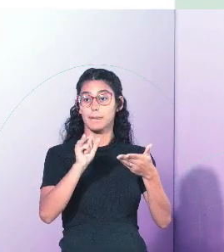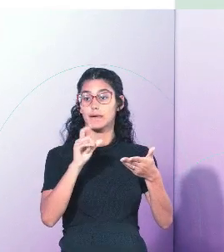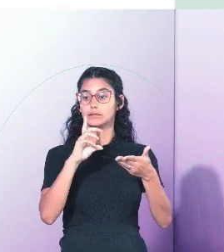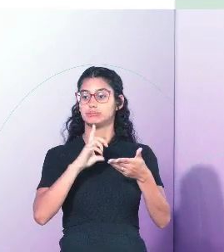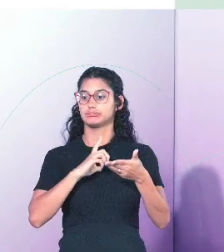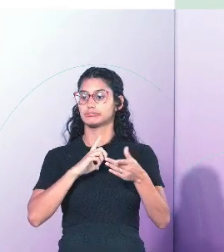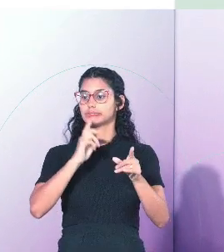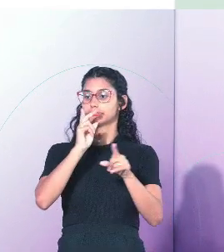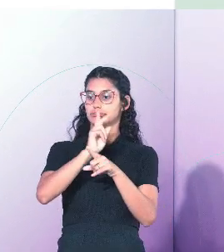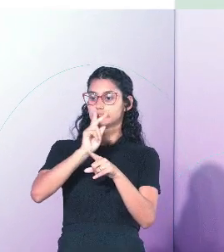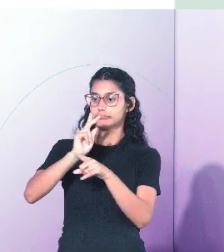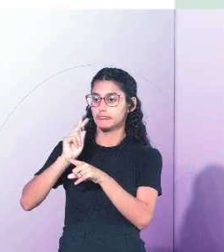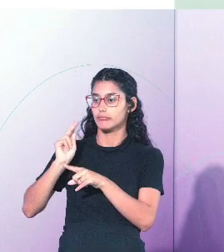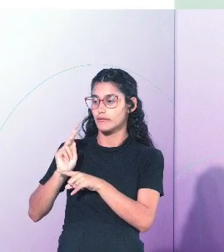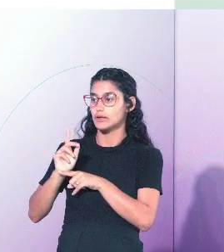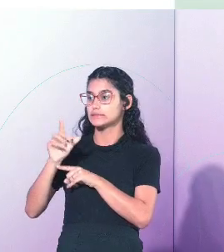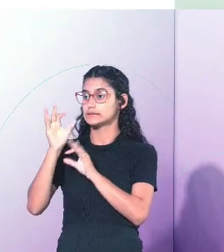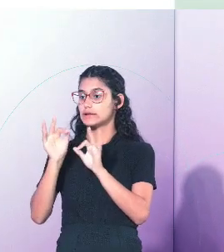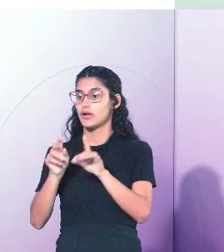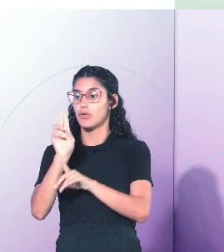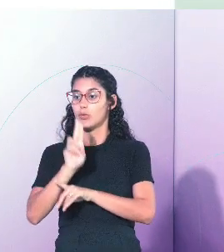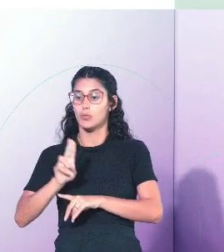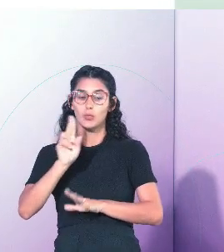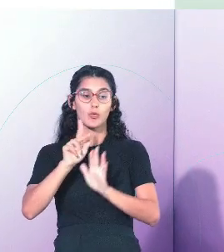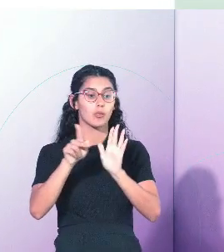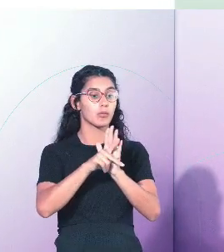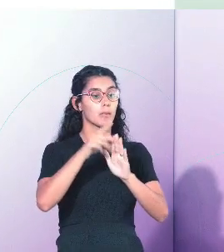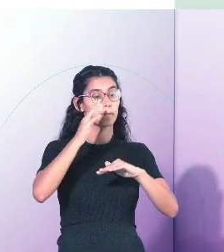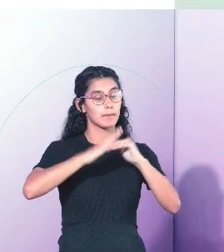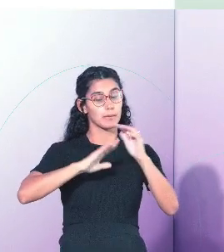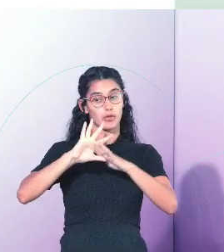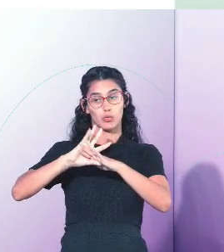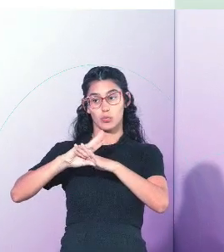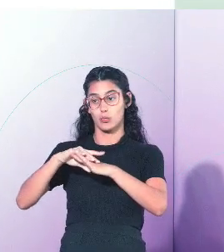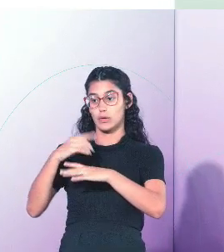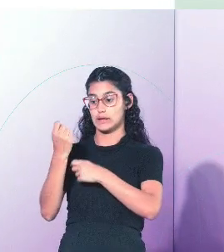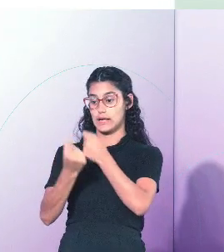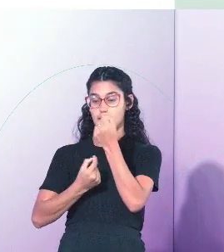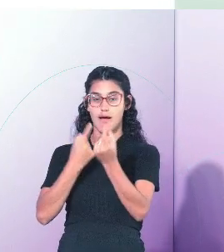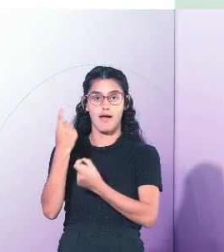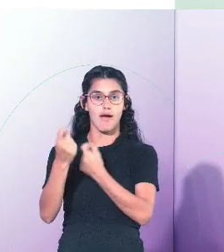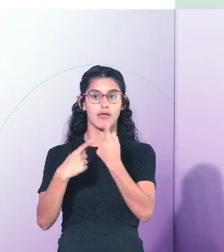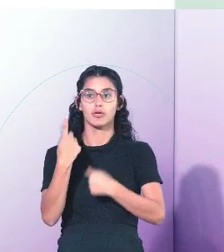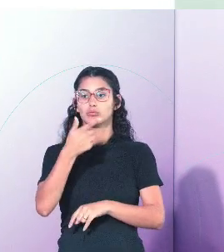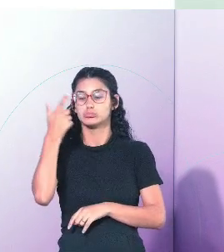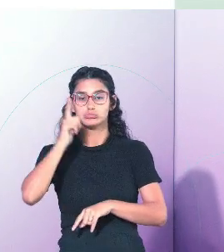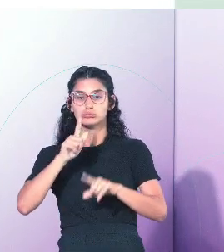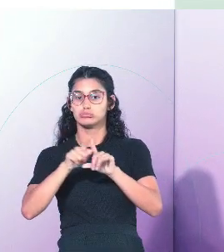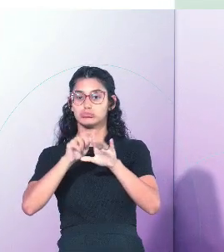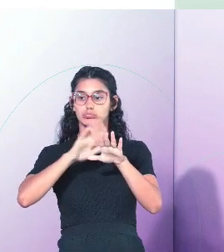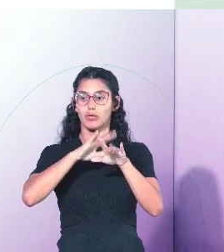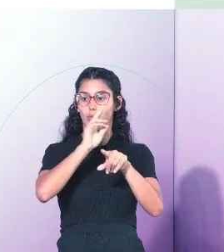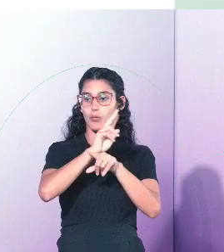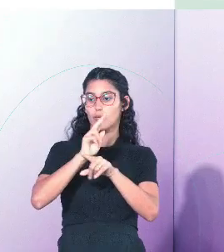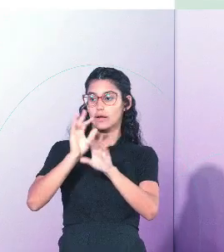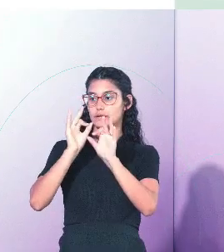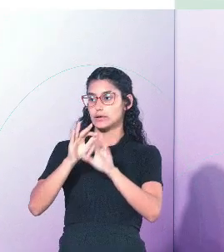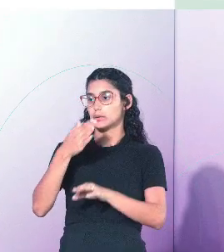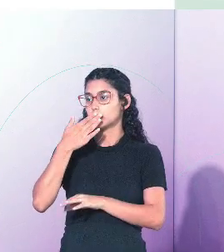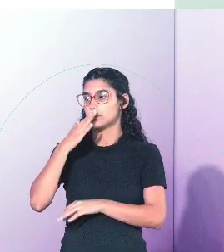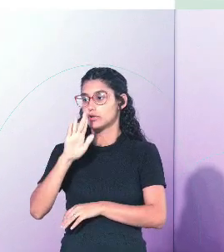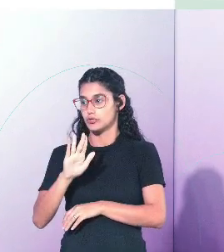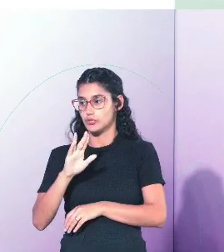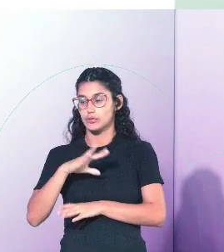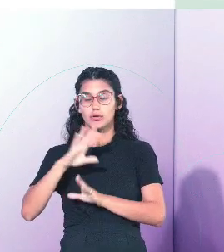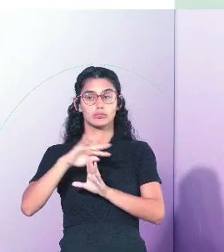existe um tratamento oral de uso domiciliar para uma doença rara não oncológica, a gente não consegue fazer esse pedido